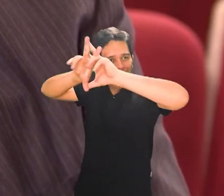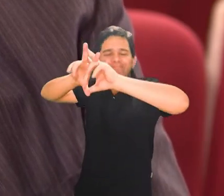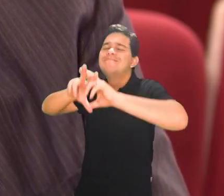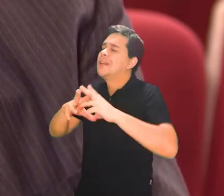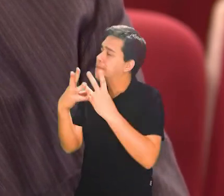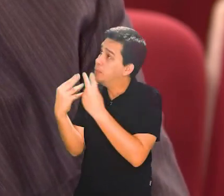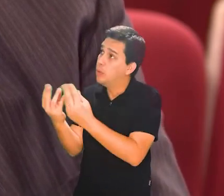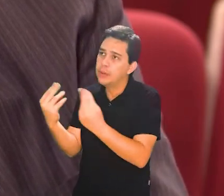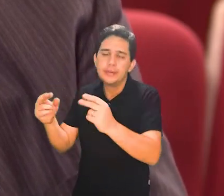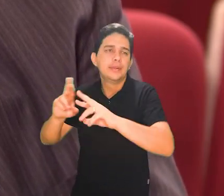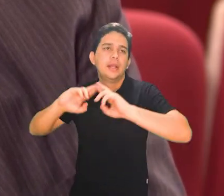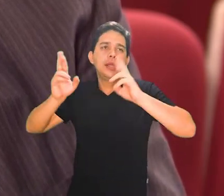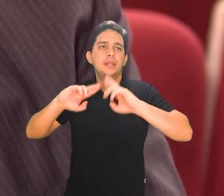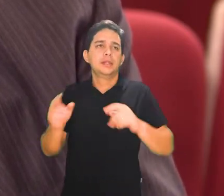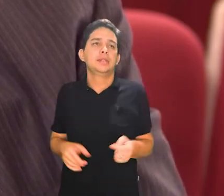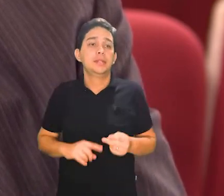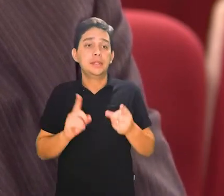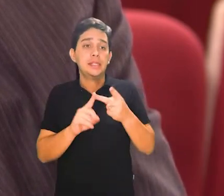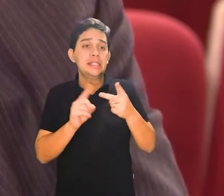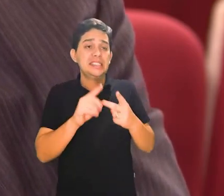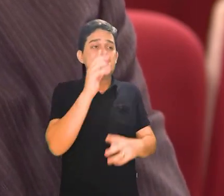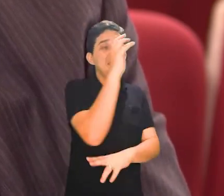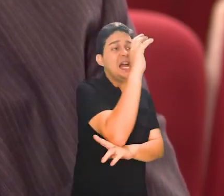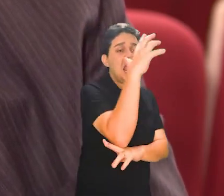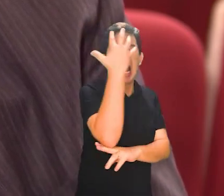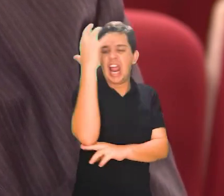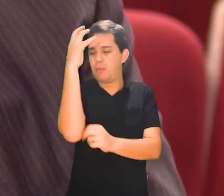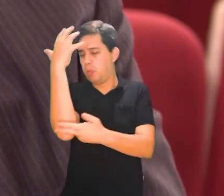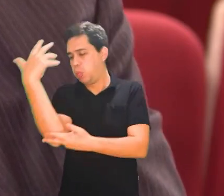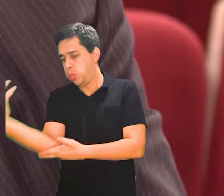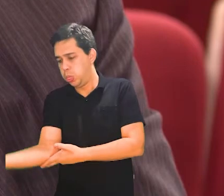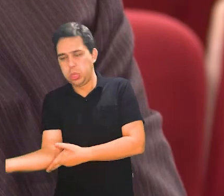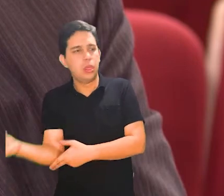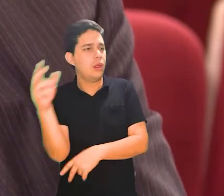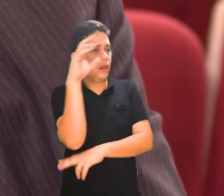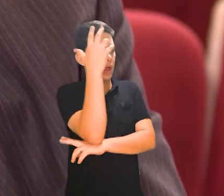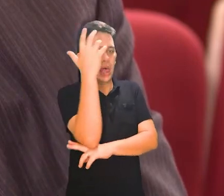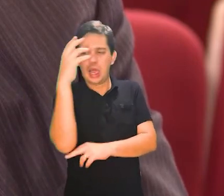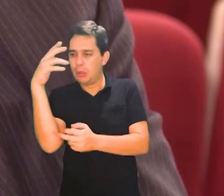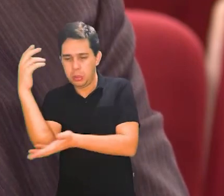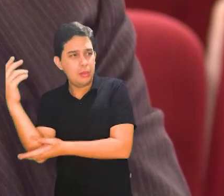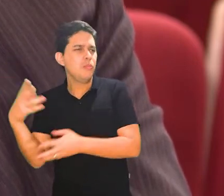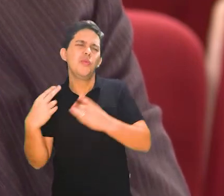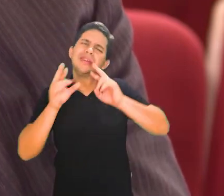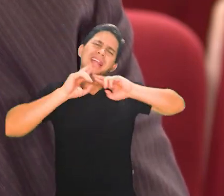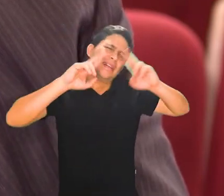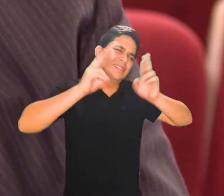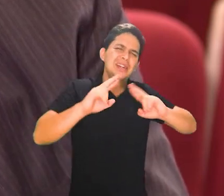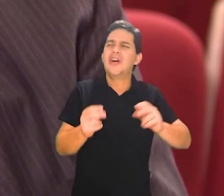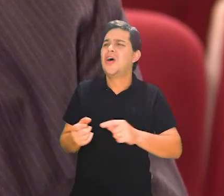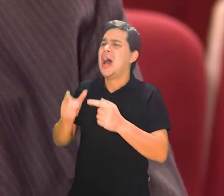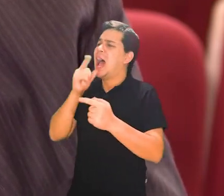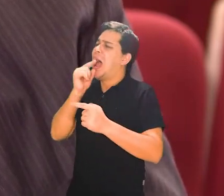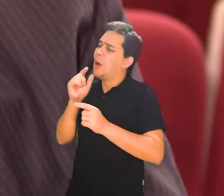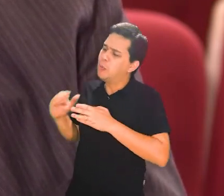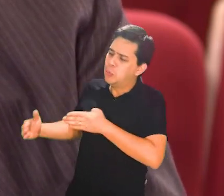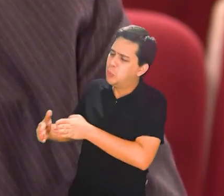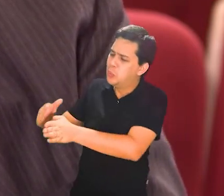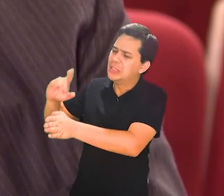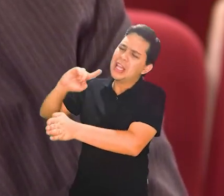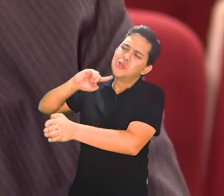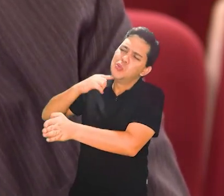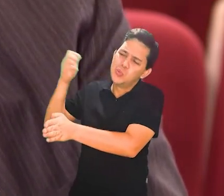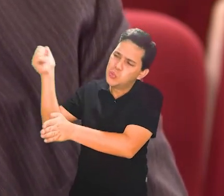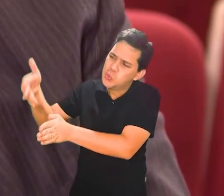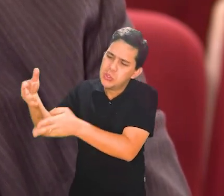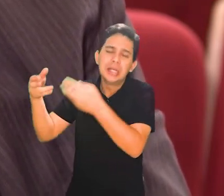Na cidadania, desvio de verbas públicas, irregularidades praticadas pelo gestor público. Na questão da saúde, a questão dos